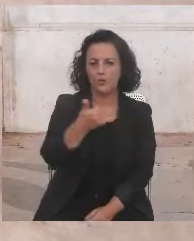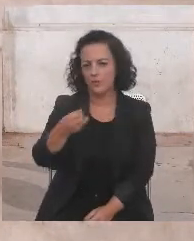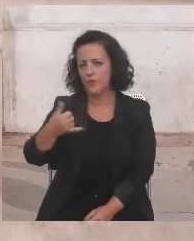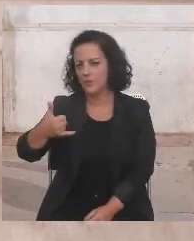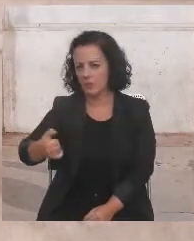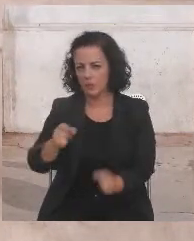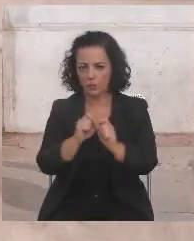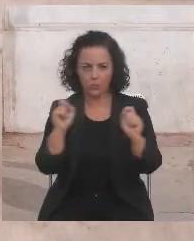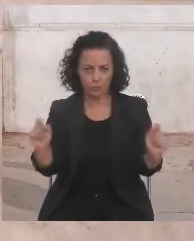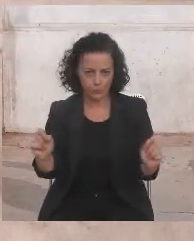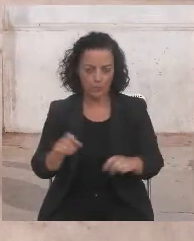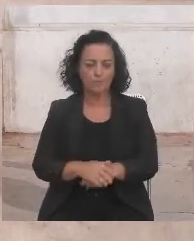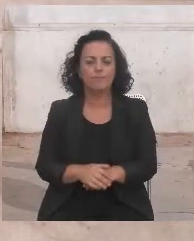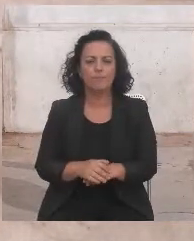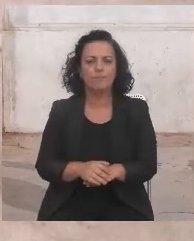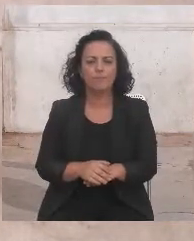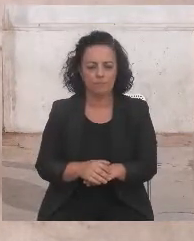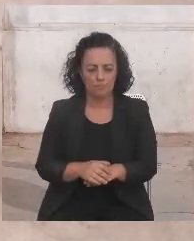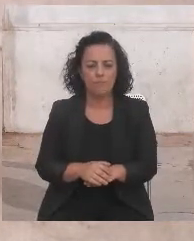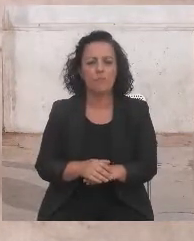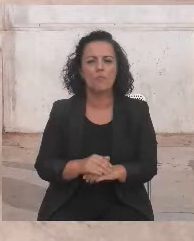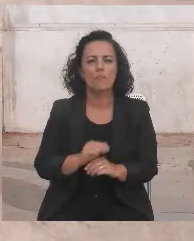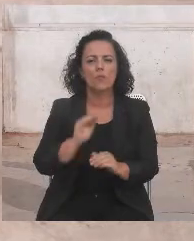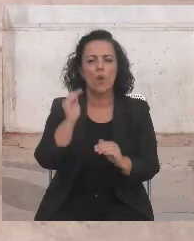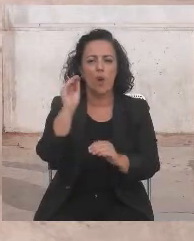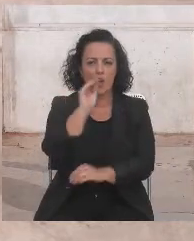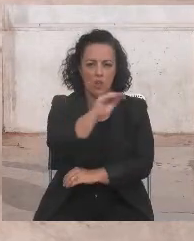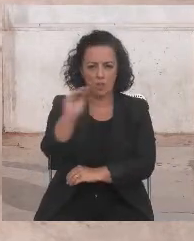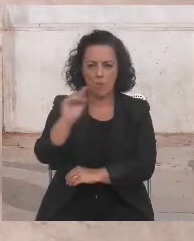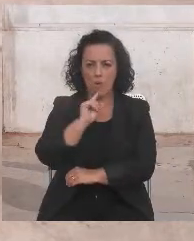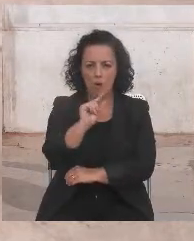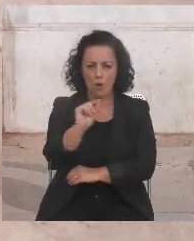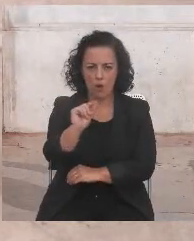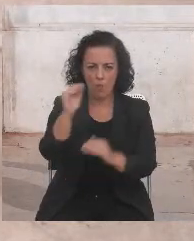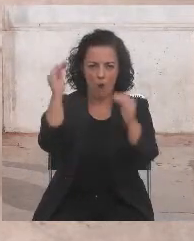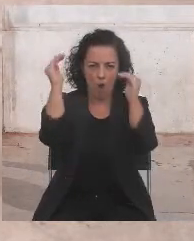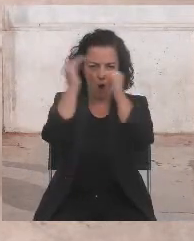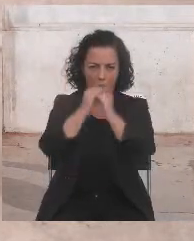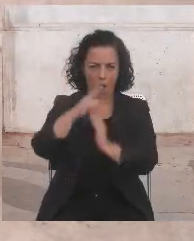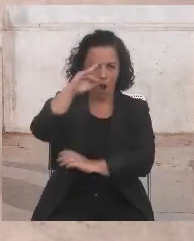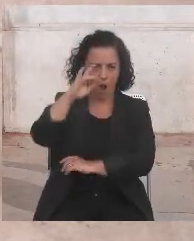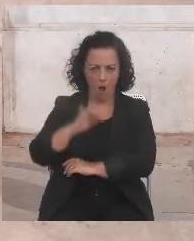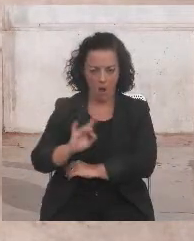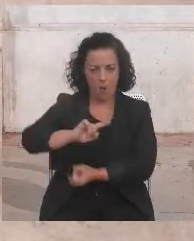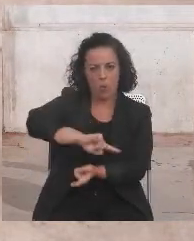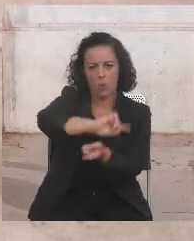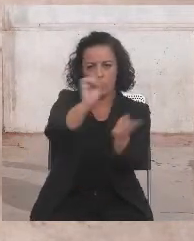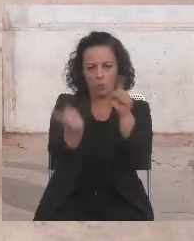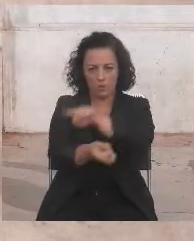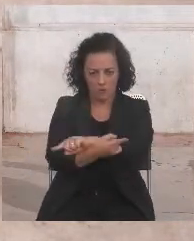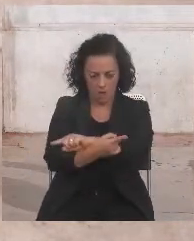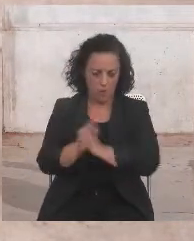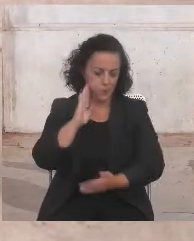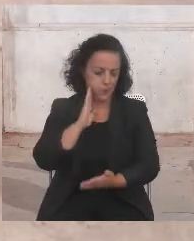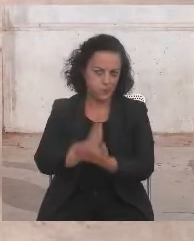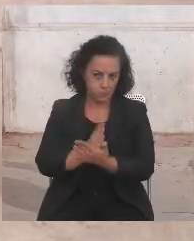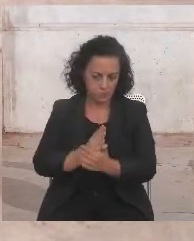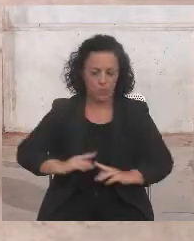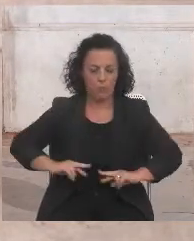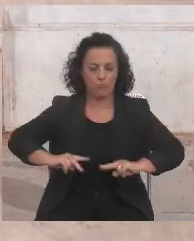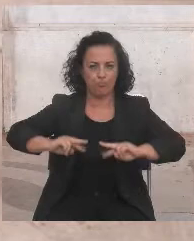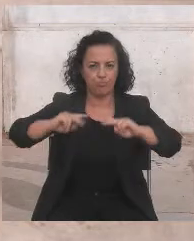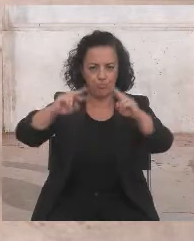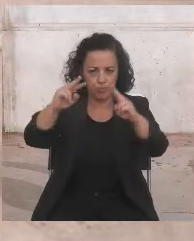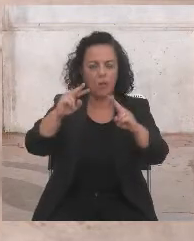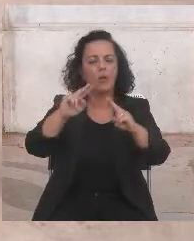2021-2025. Responderam à chamada pela ordem inversa de eleição e para efeitos de verificação de identidade e legitimidade, as cidadãs e os